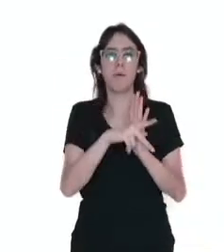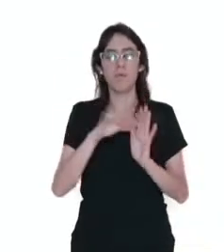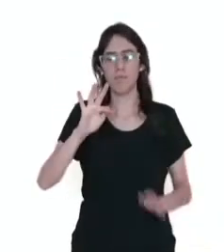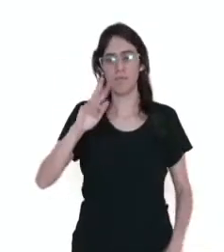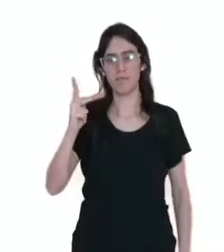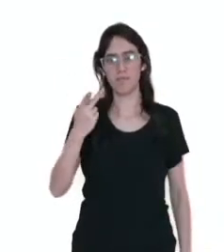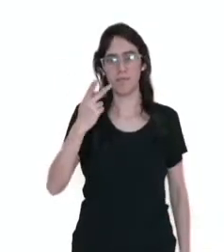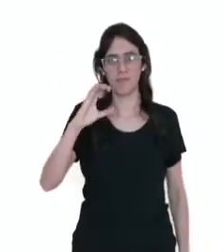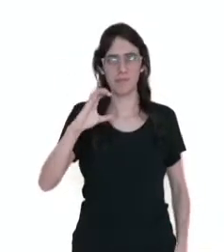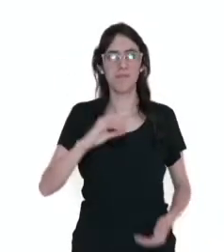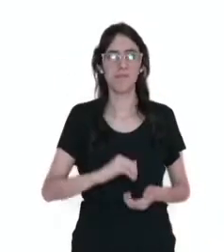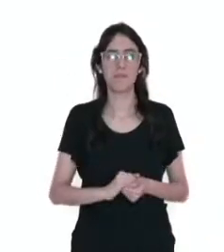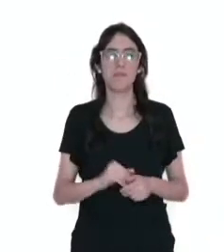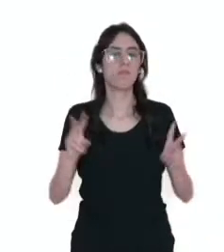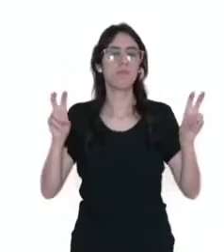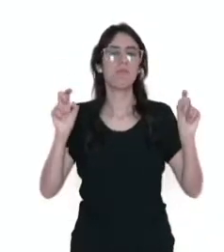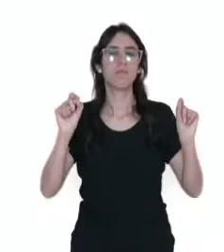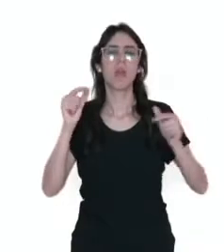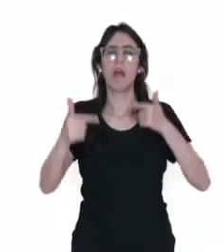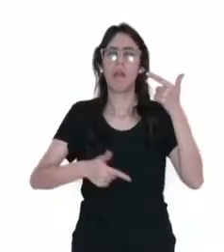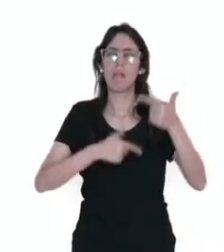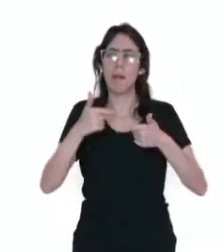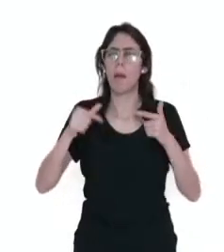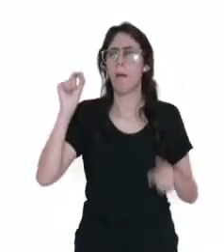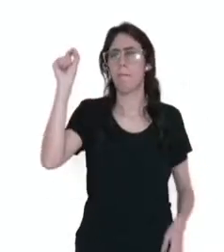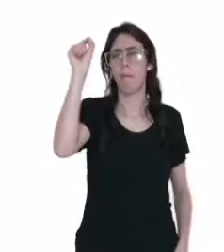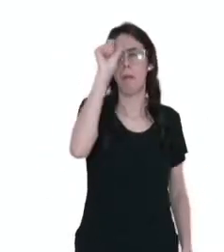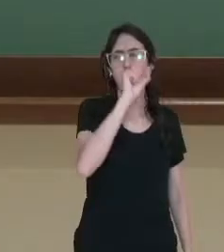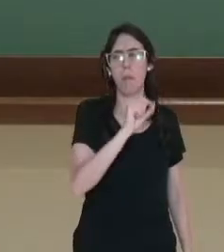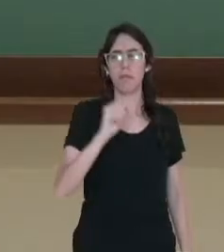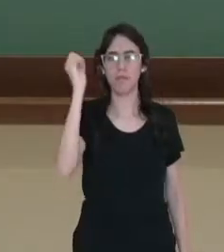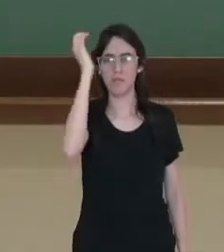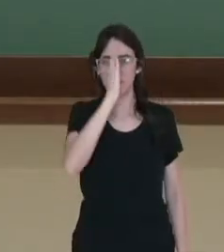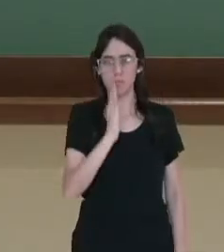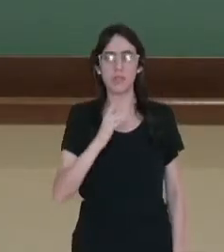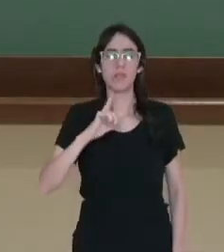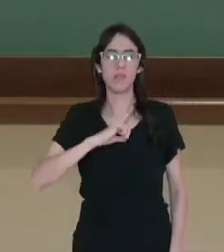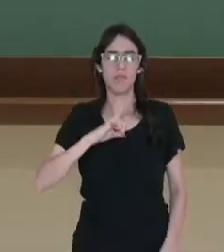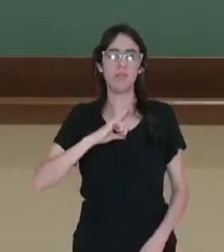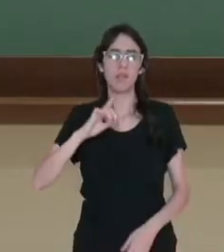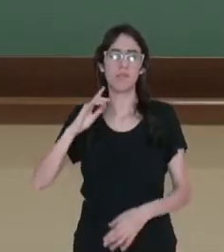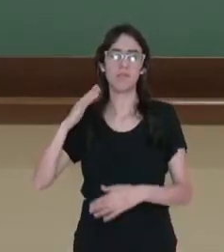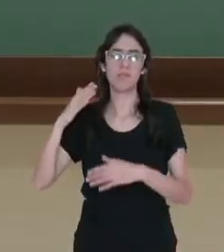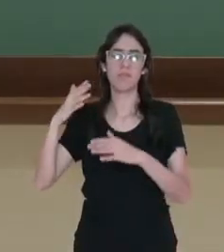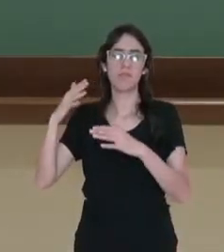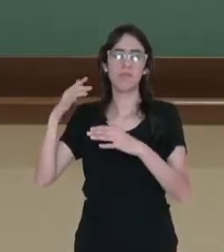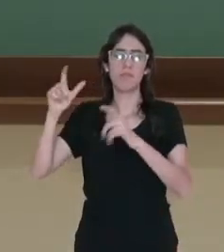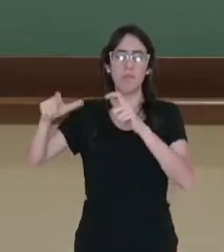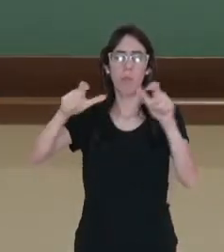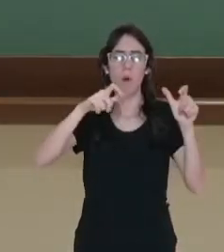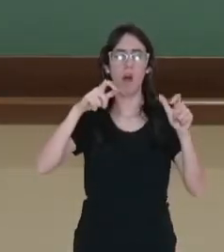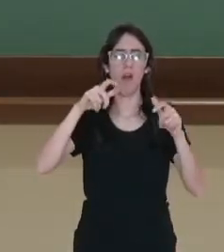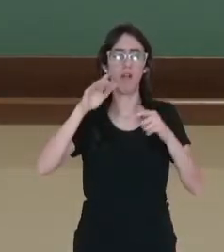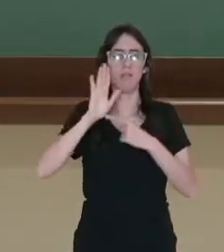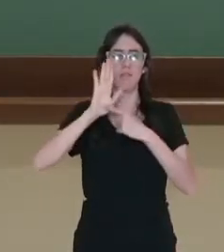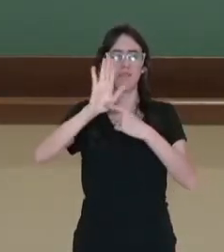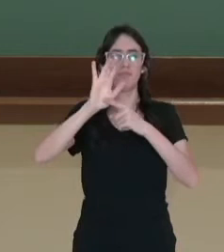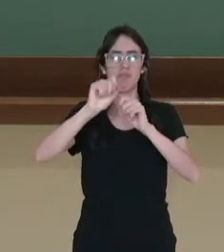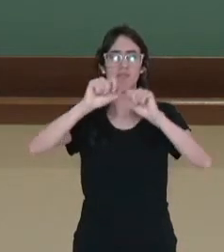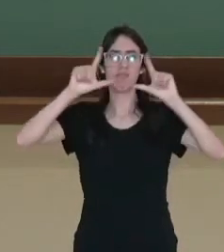slogan "Trabalhando em todo o Brasil". Então essa era a logomarca que aparecia nas obras e nas ações do governo. Principal ideia